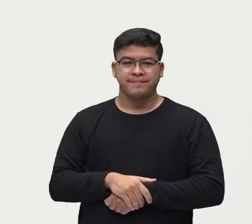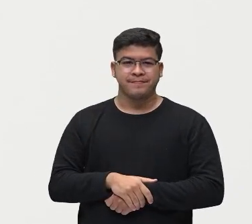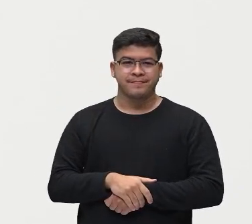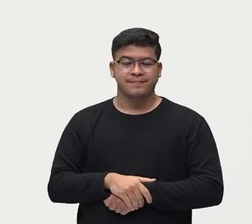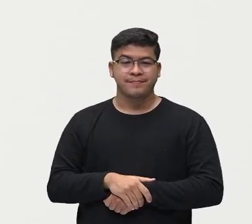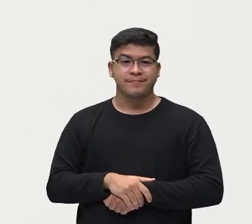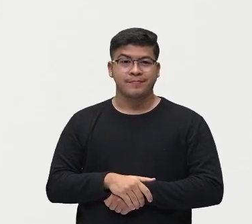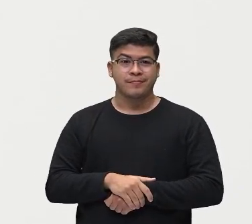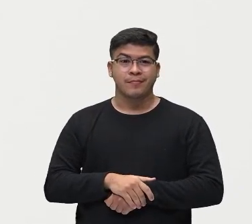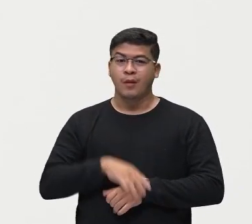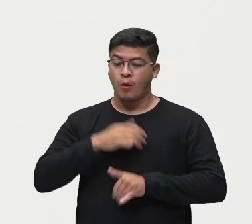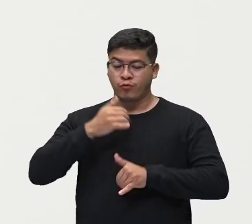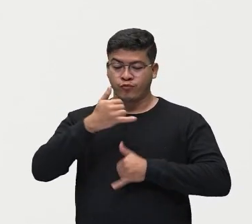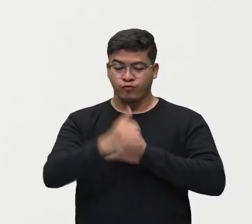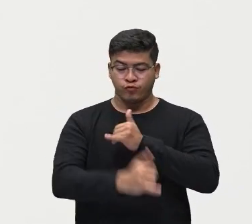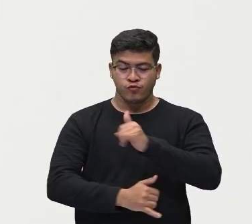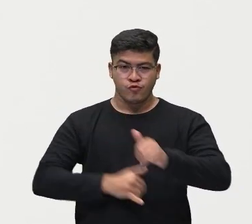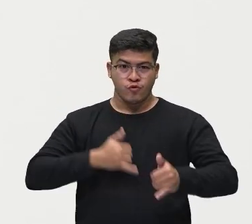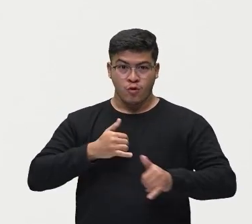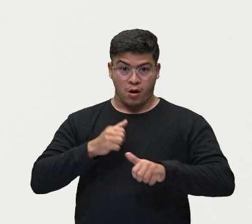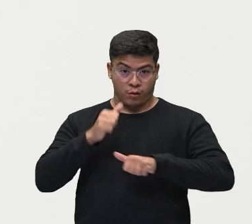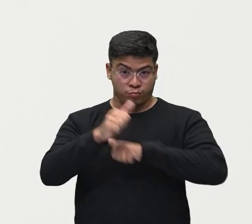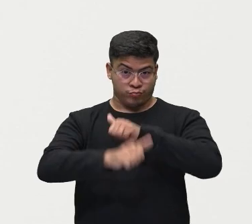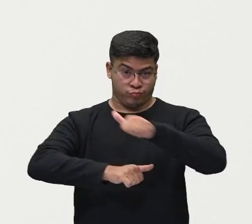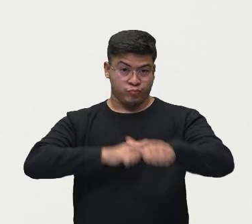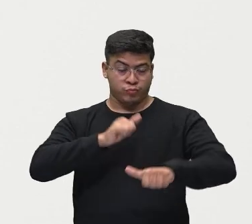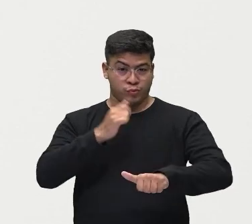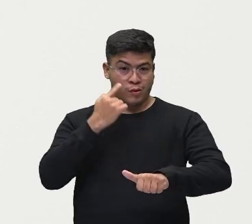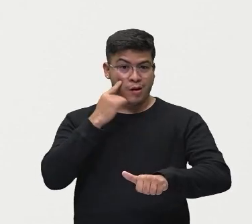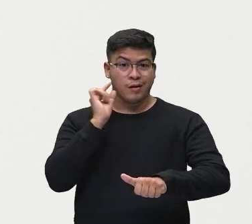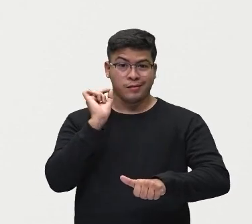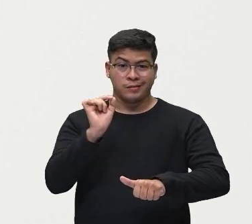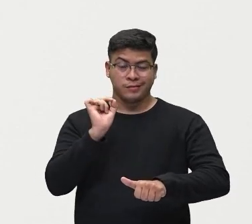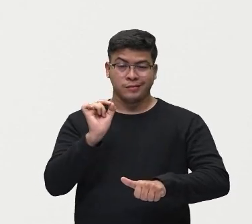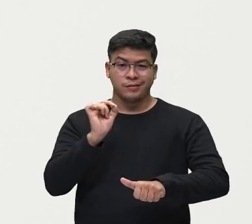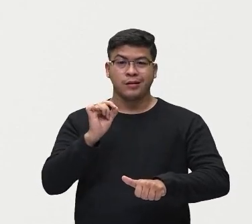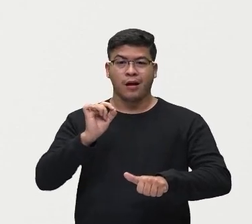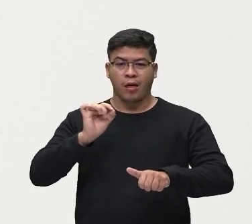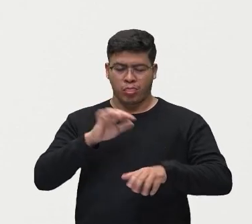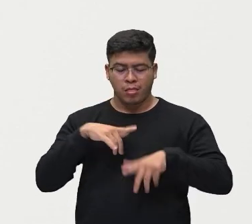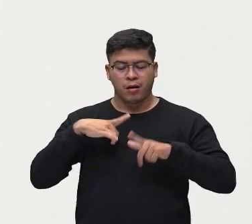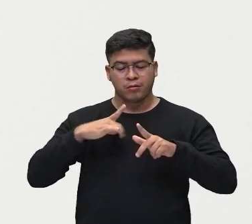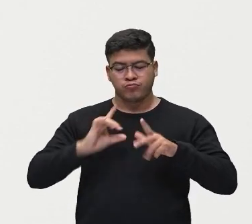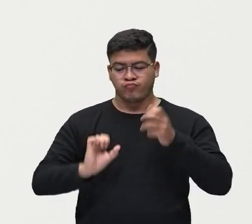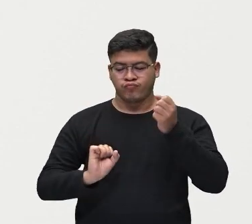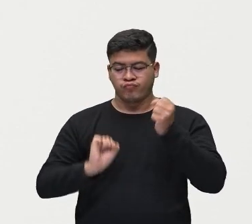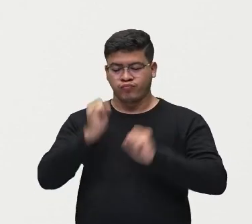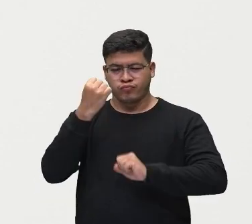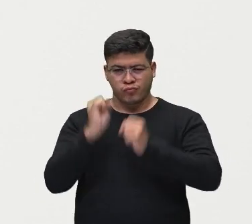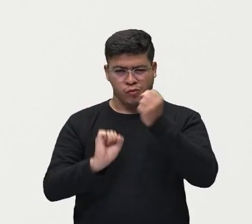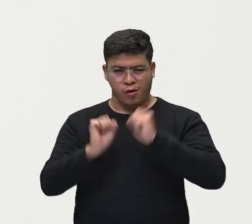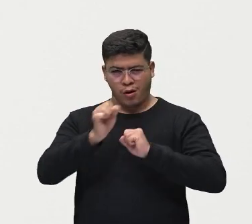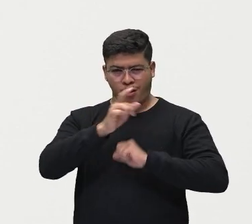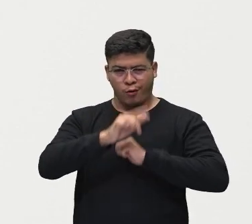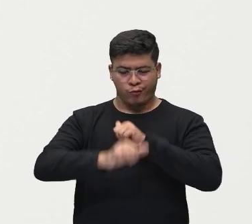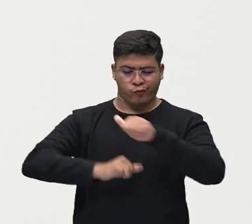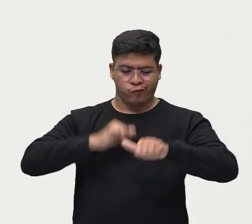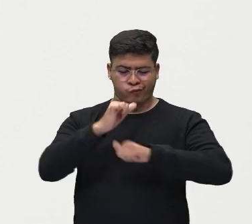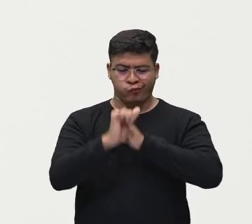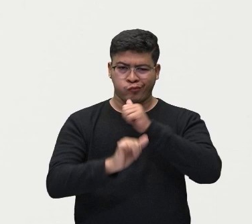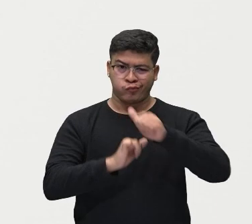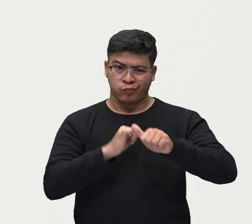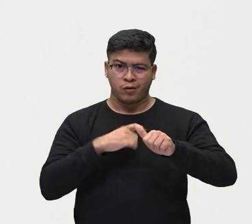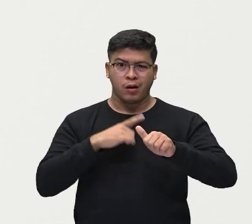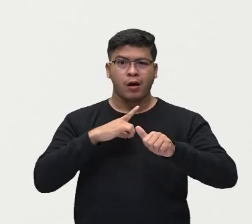energia e suas transformações. A energia elétrica gerada nas usinas é muito importante